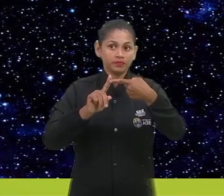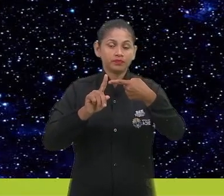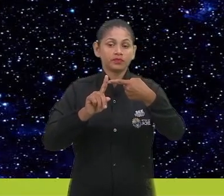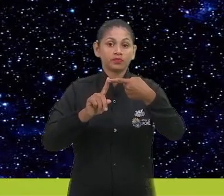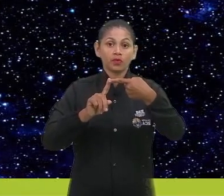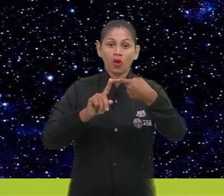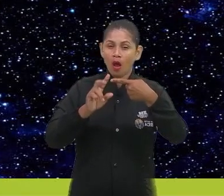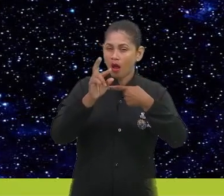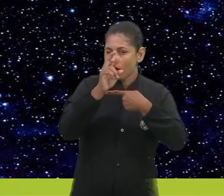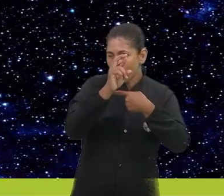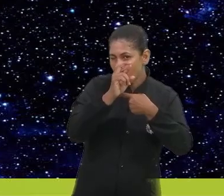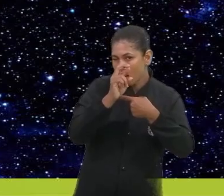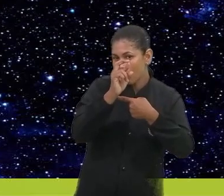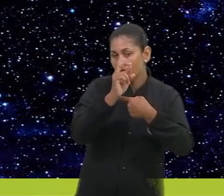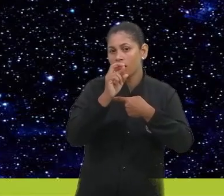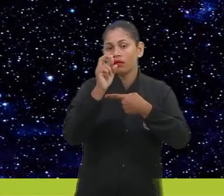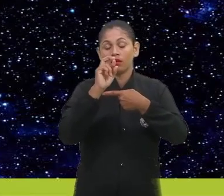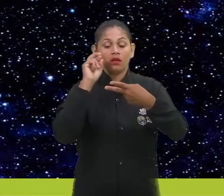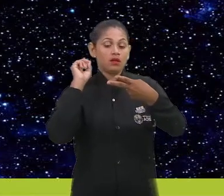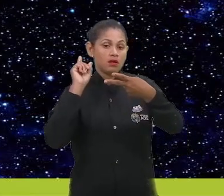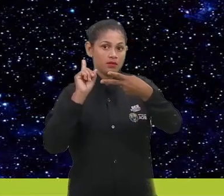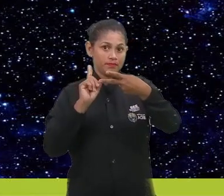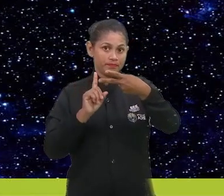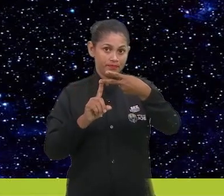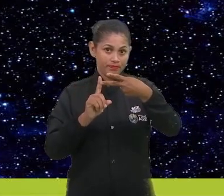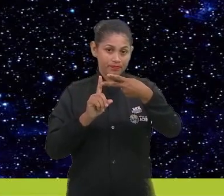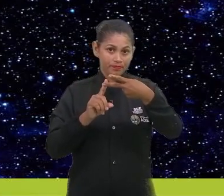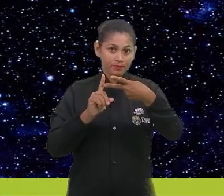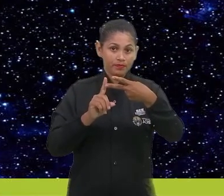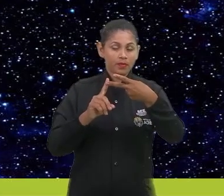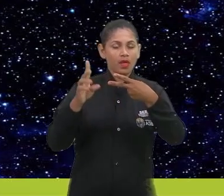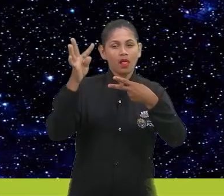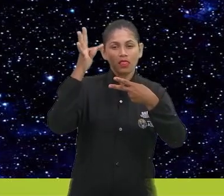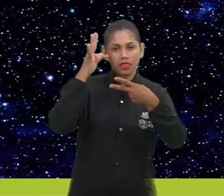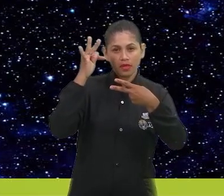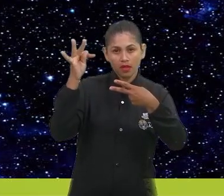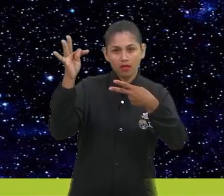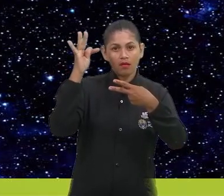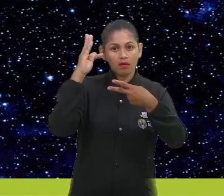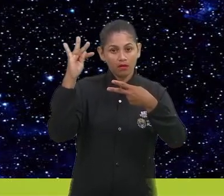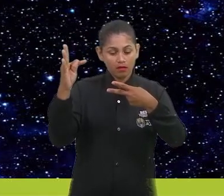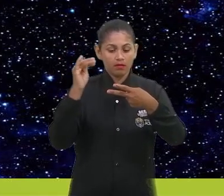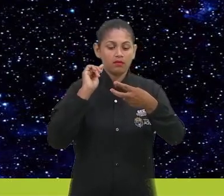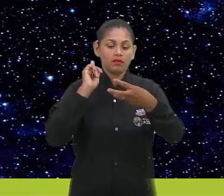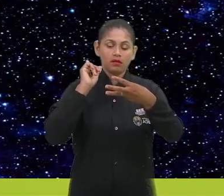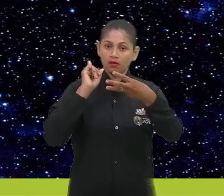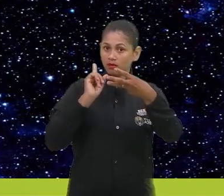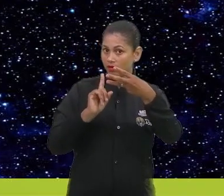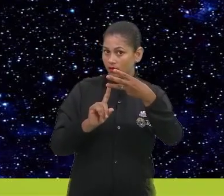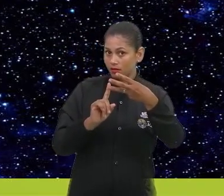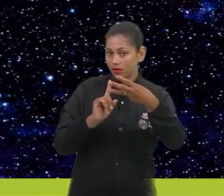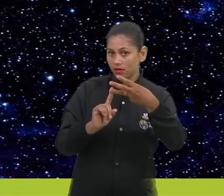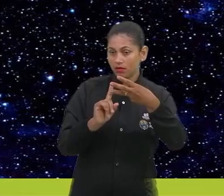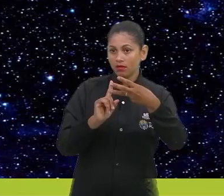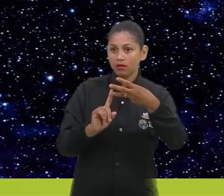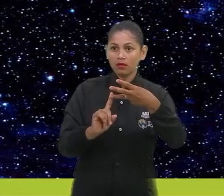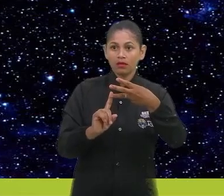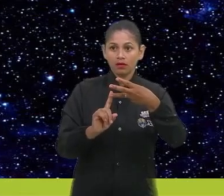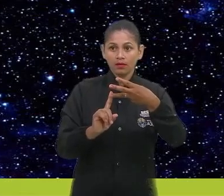observacional, nós vamos ter a astroquímica teórica e nós vamos ter a